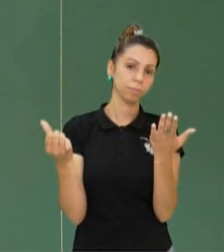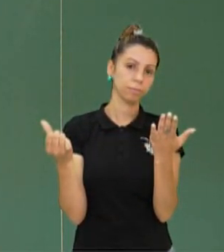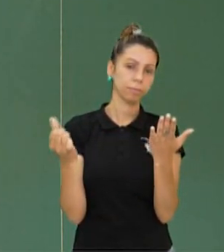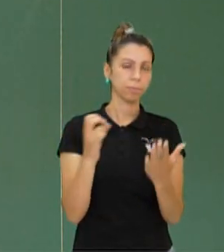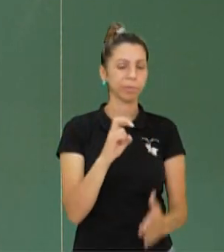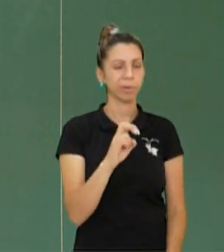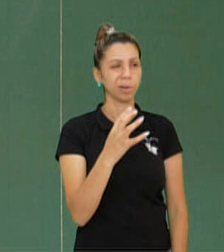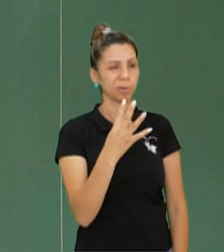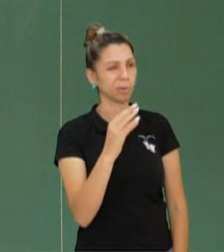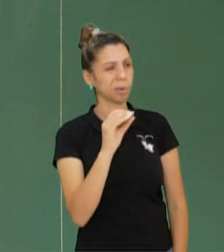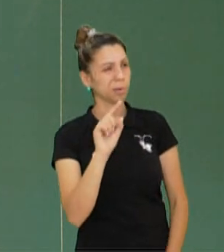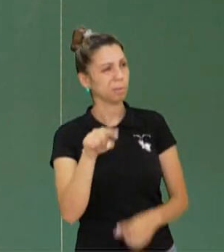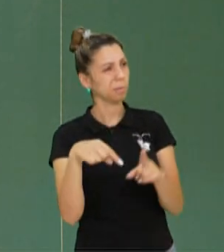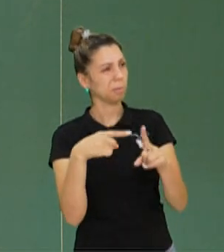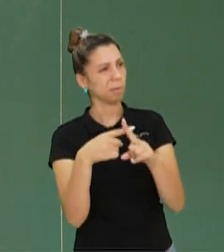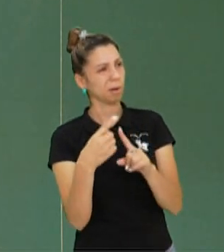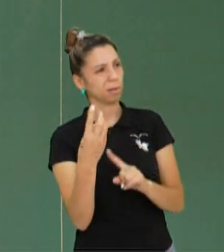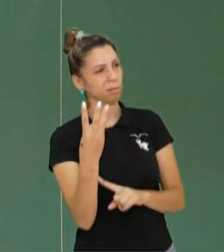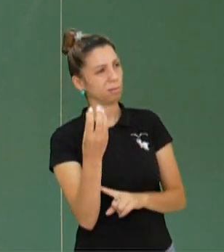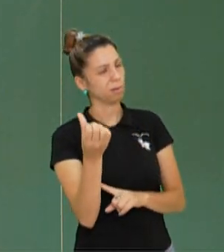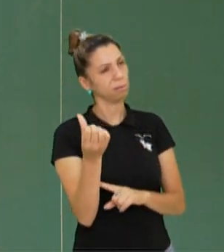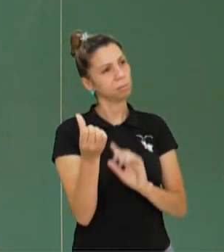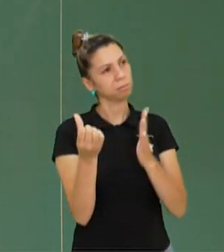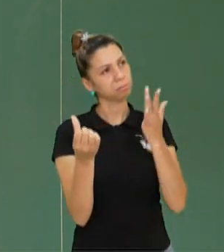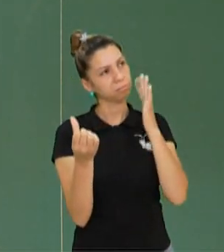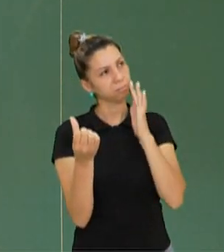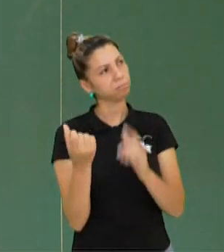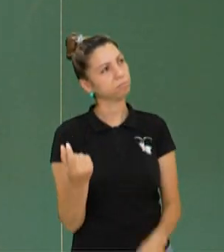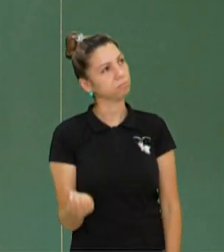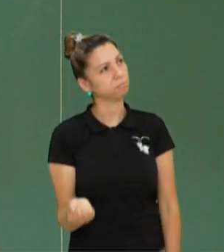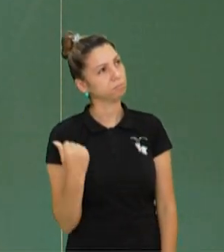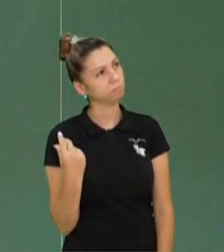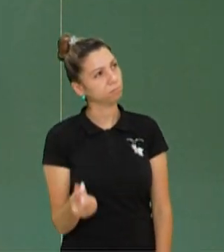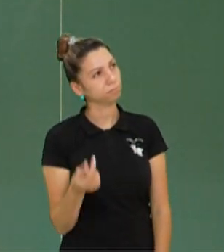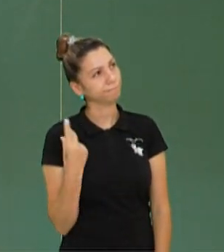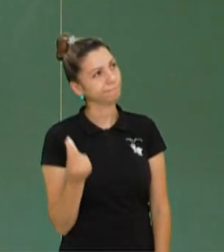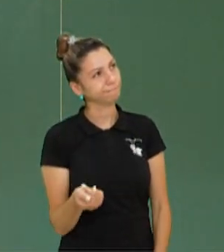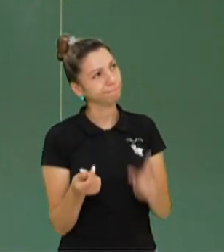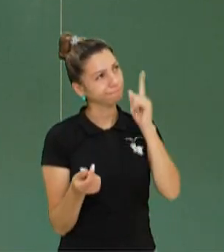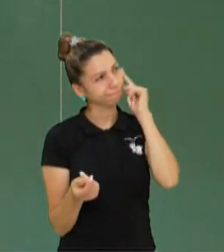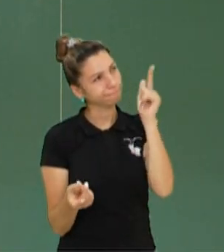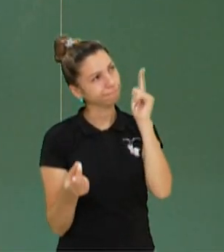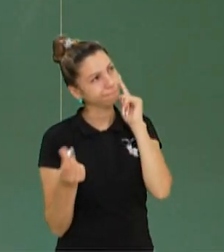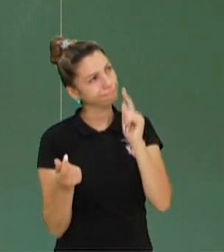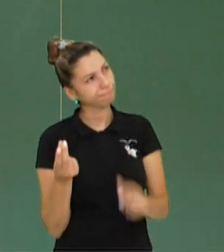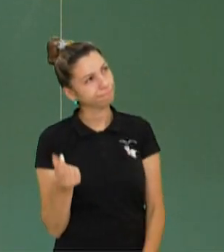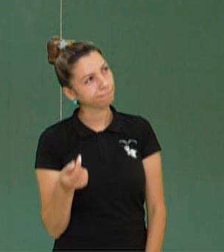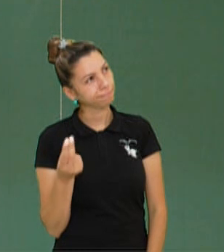540 mais 36. Se eu não errei nas contas,